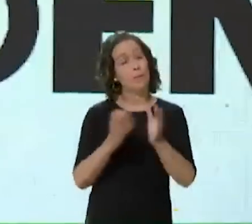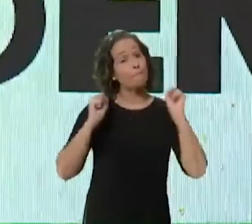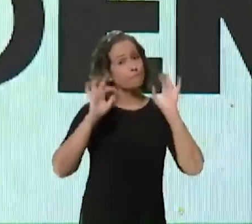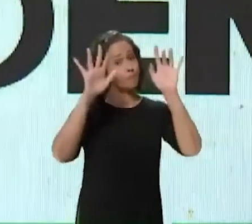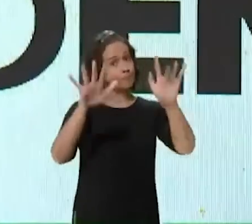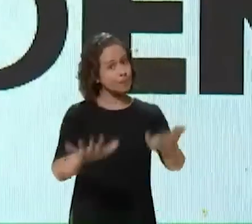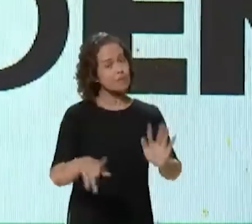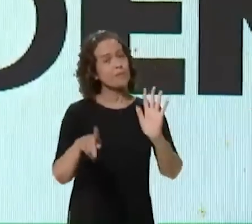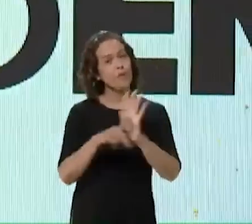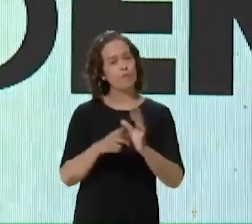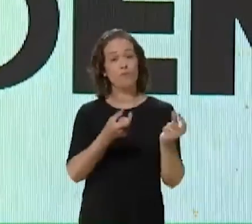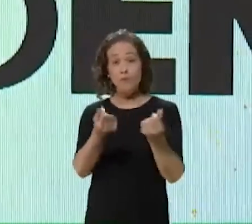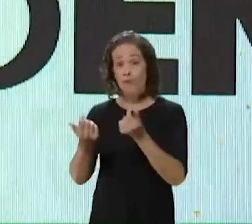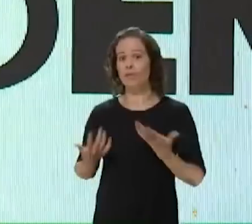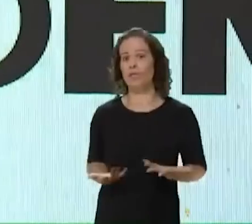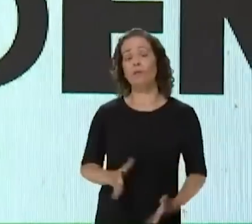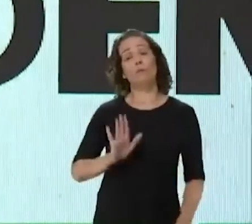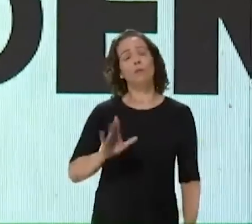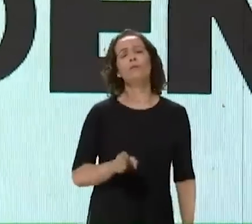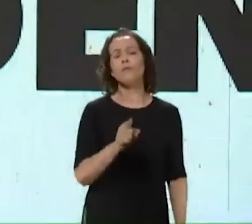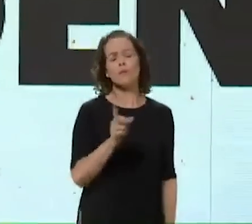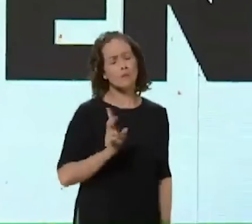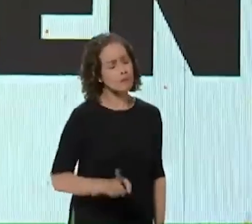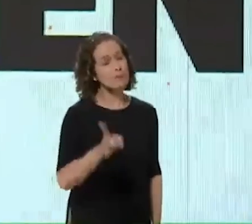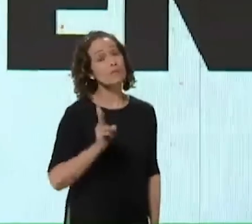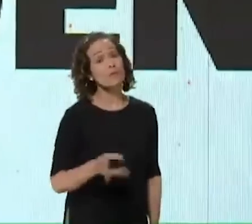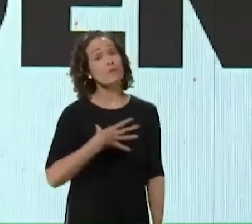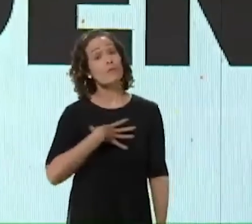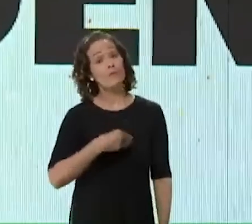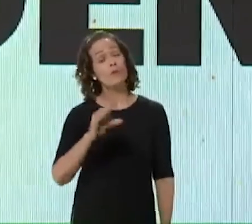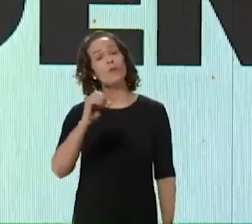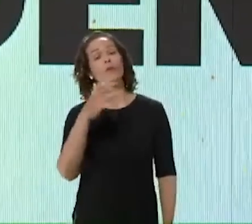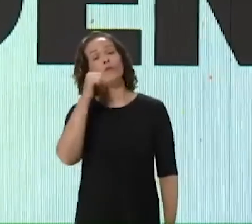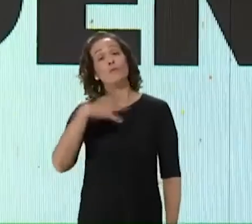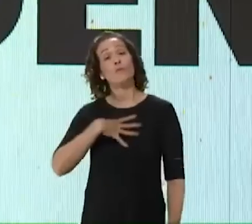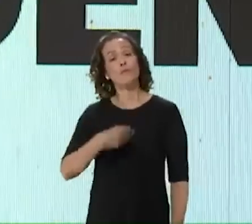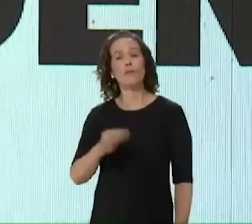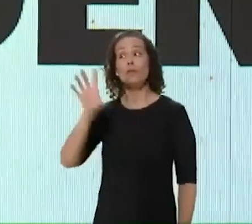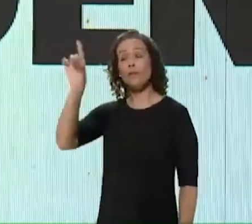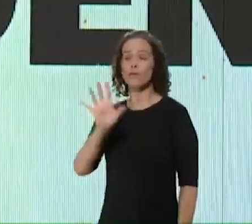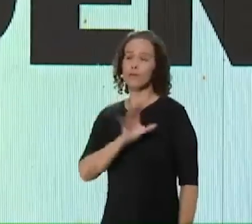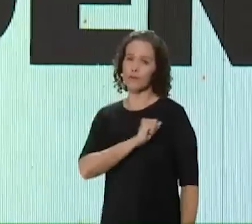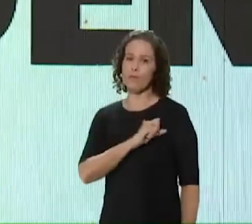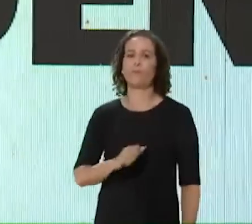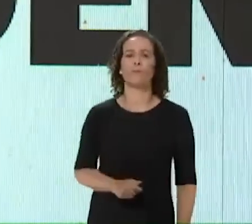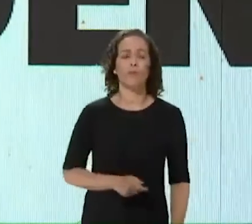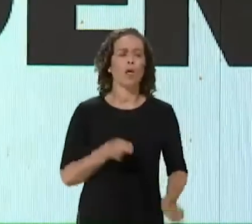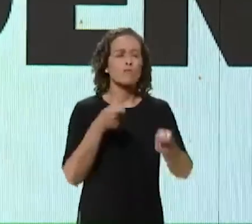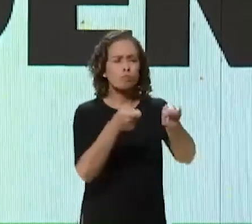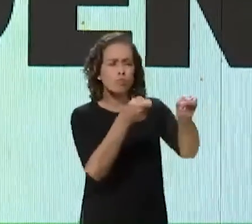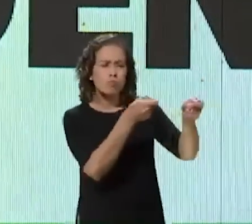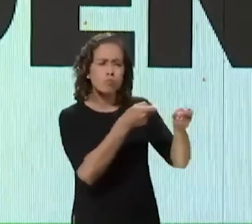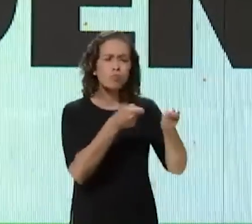filho amado, filha amada. Essas tentações do diabo a Jesus